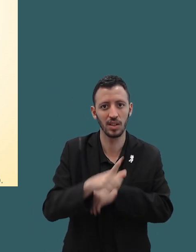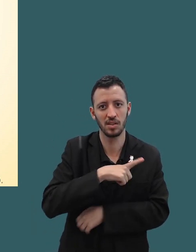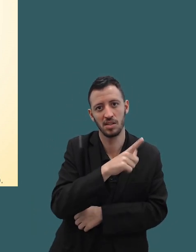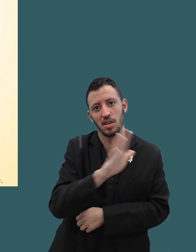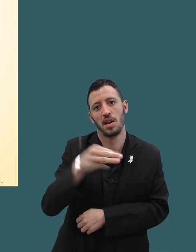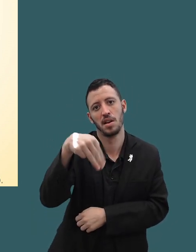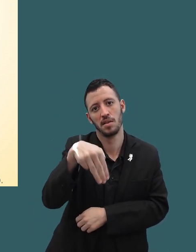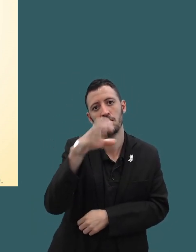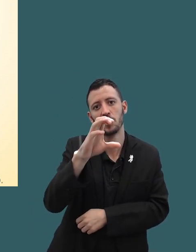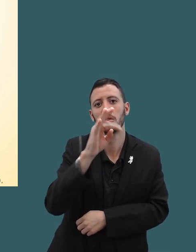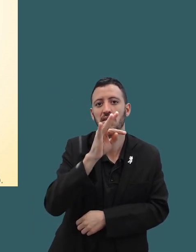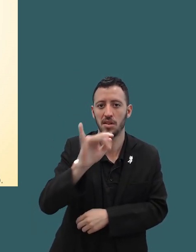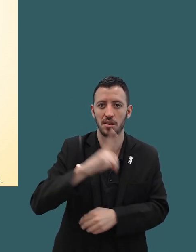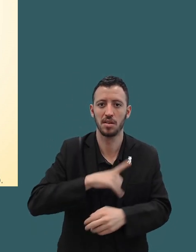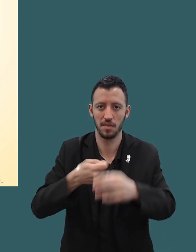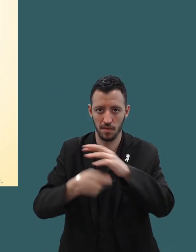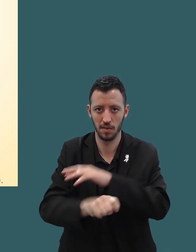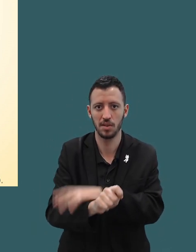MCTI.